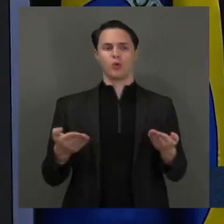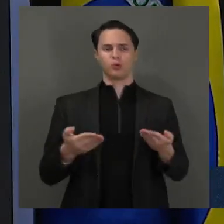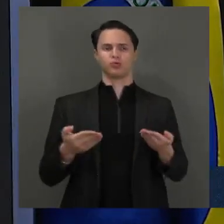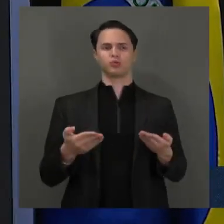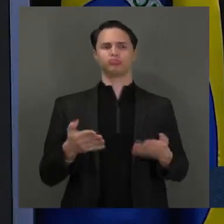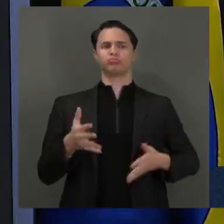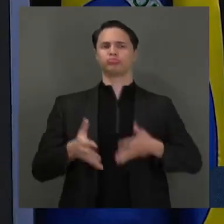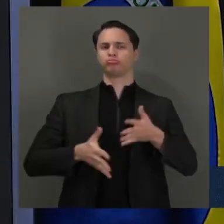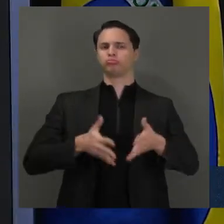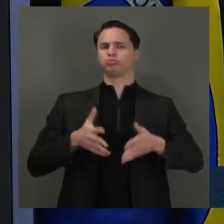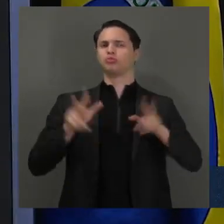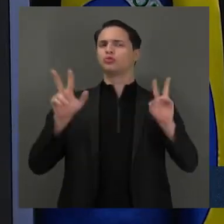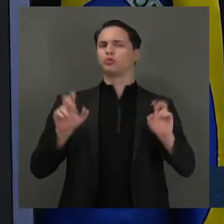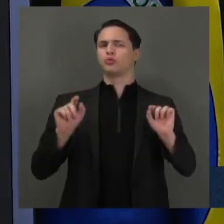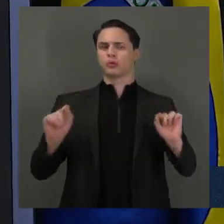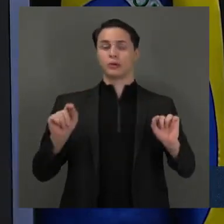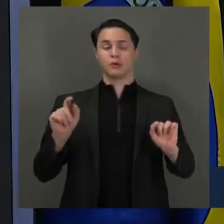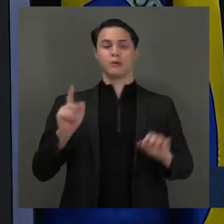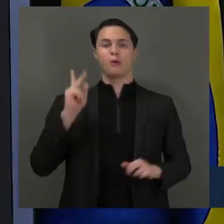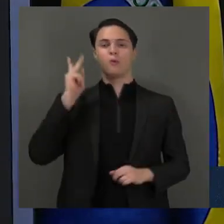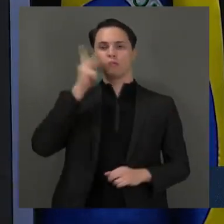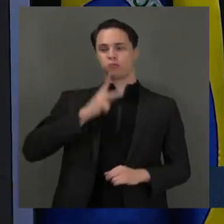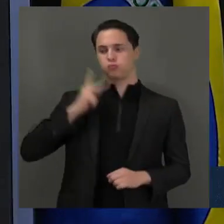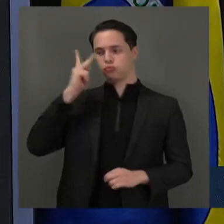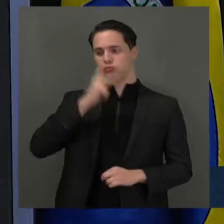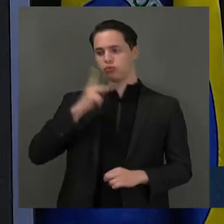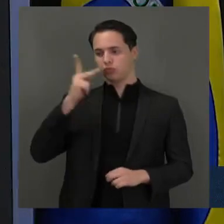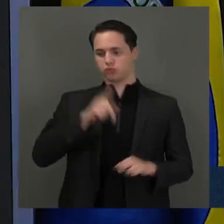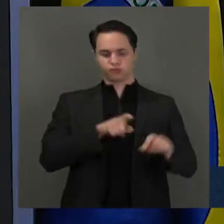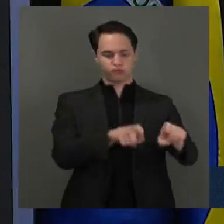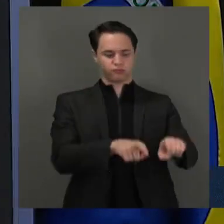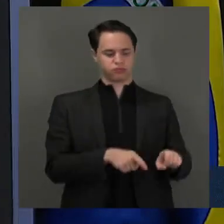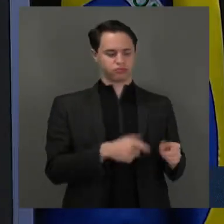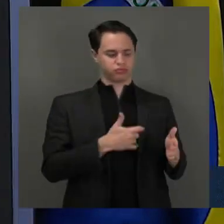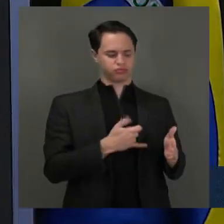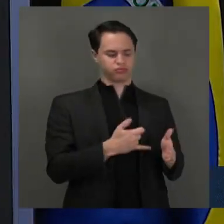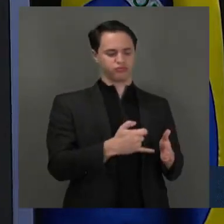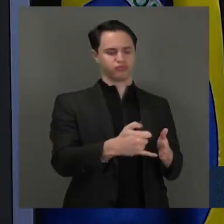sentido da política de fertilizantes do país.